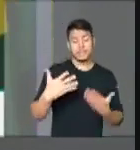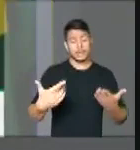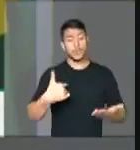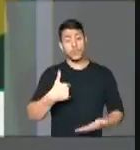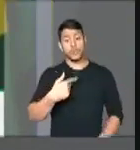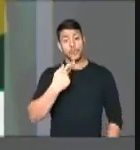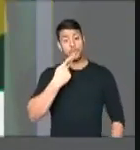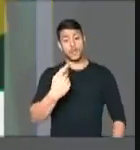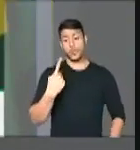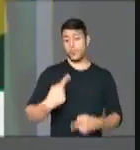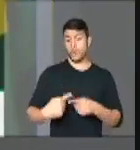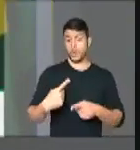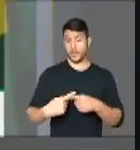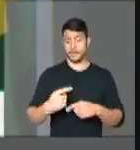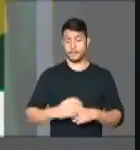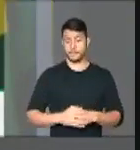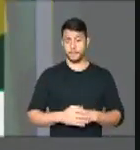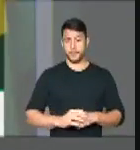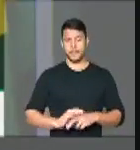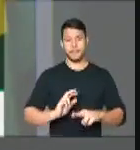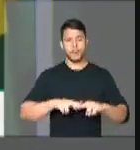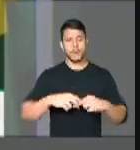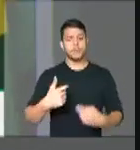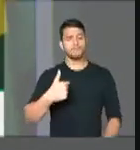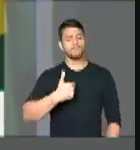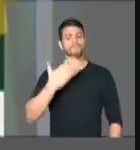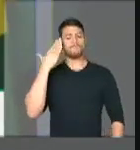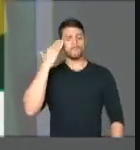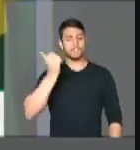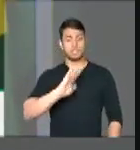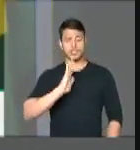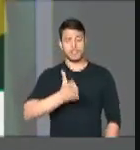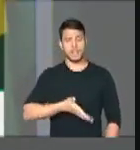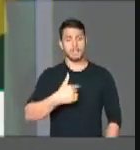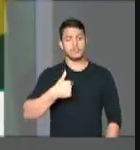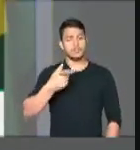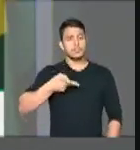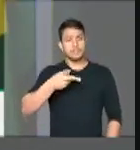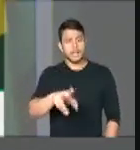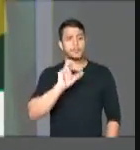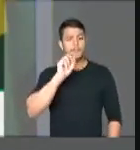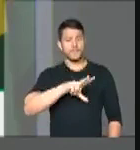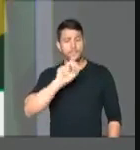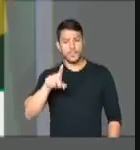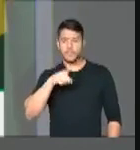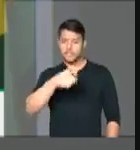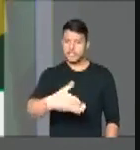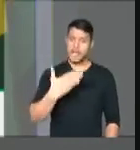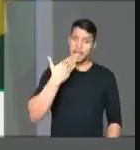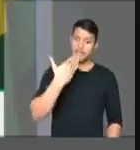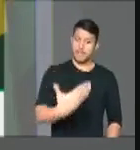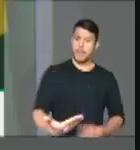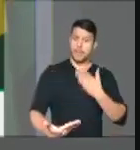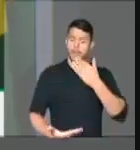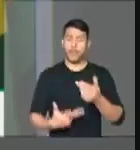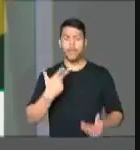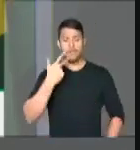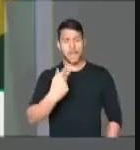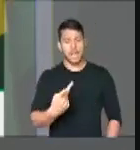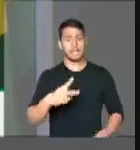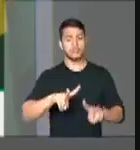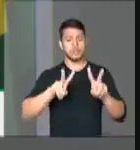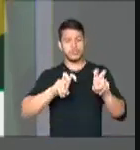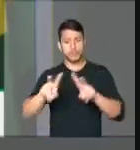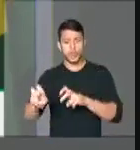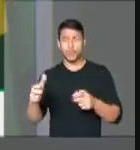falo isso com todo conhecimento, porque eu via você defendendo isso diariamente, não só aqui na